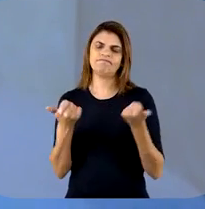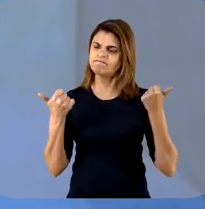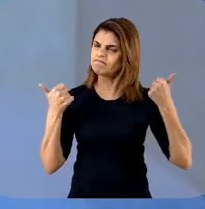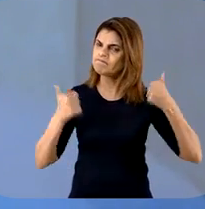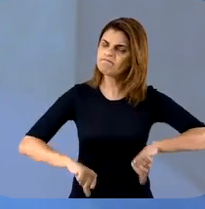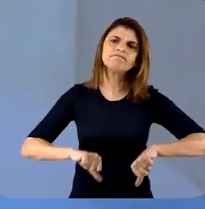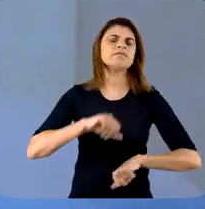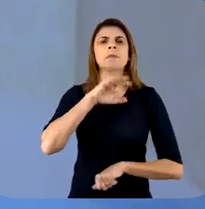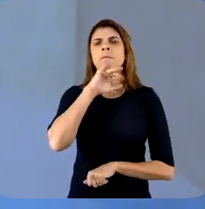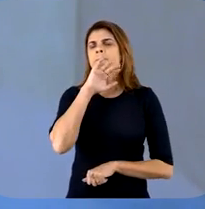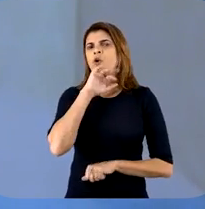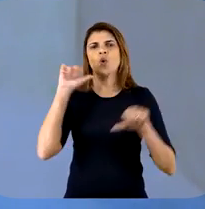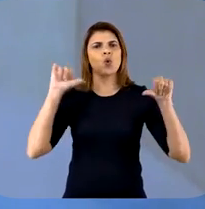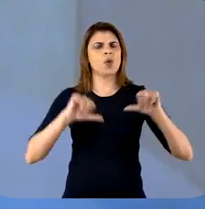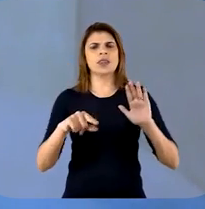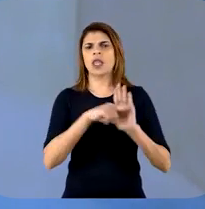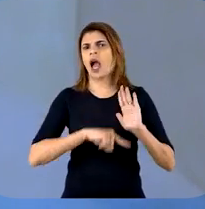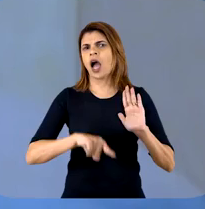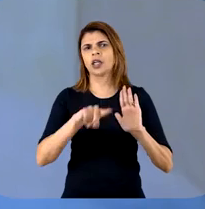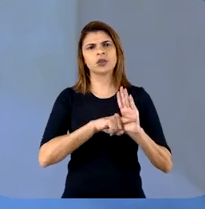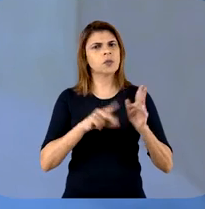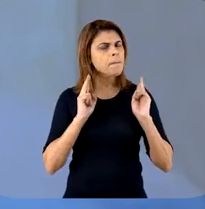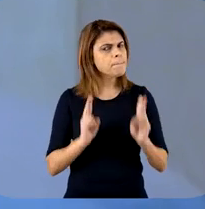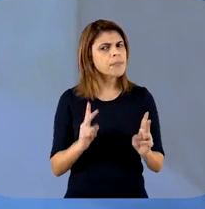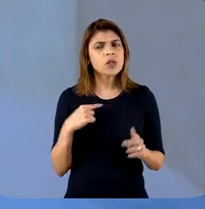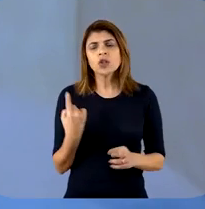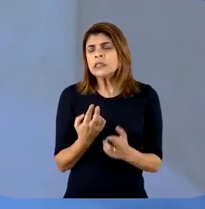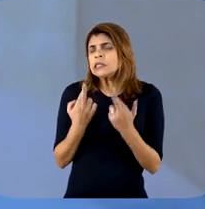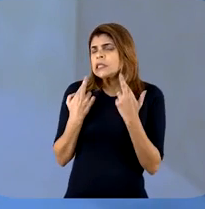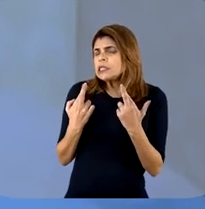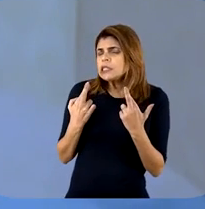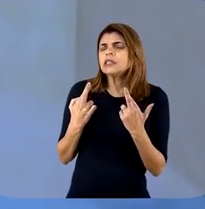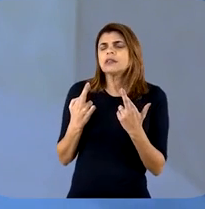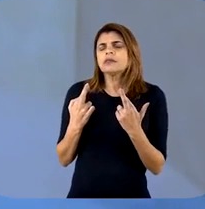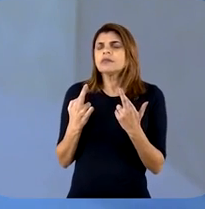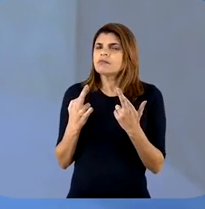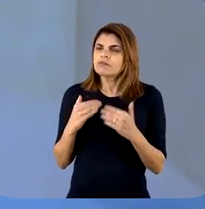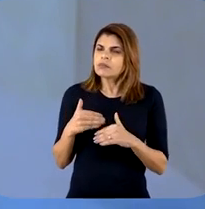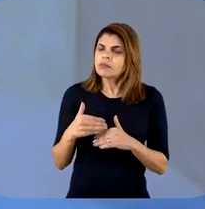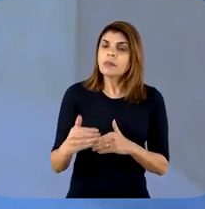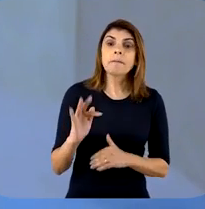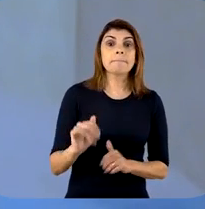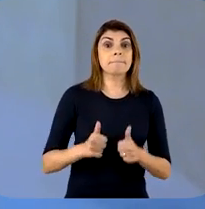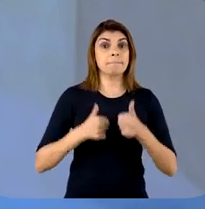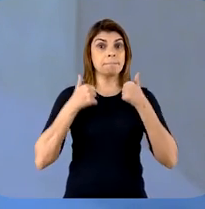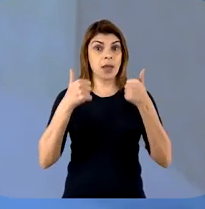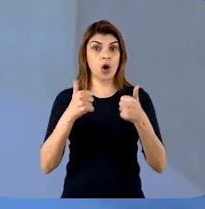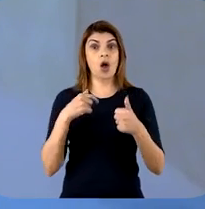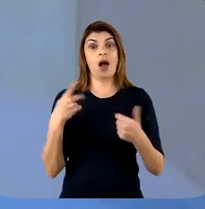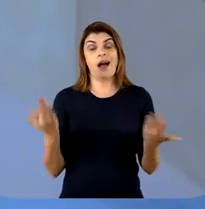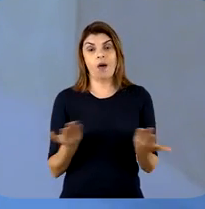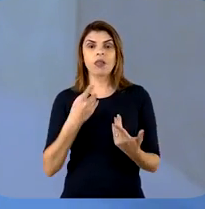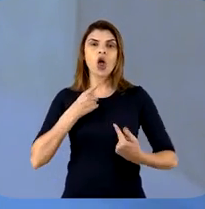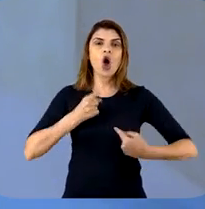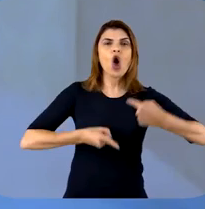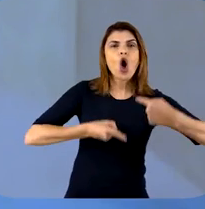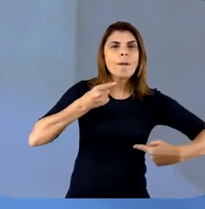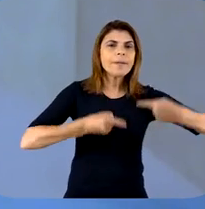mal. E a expectativa sempre é de que se melhore, né? E agora nós temos essa